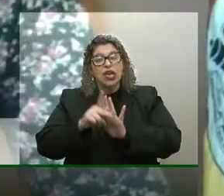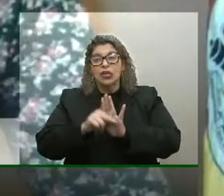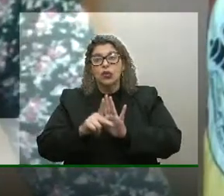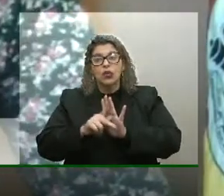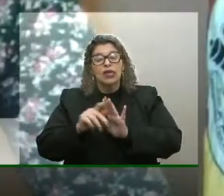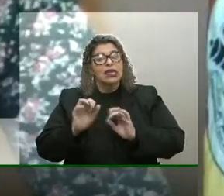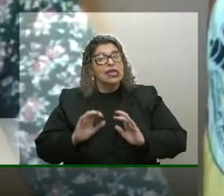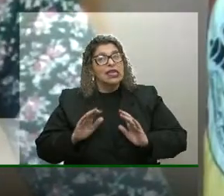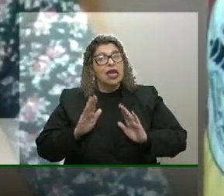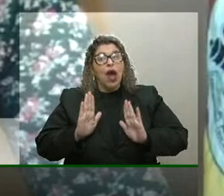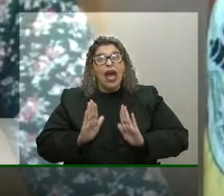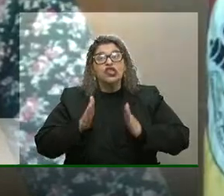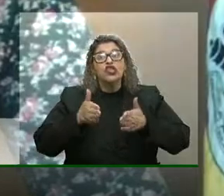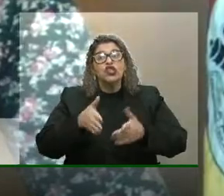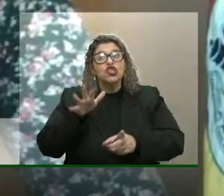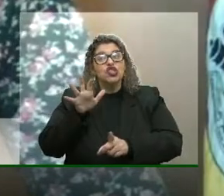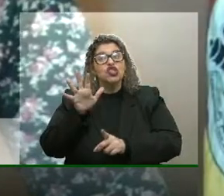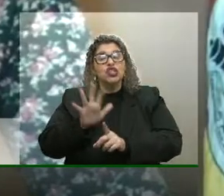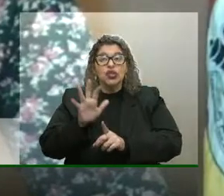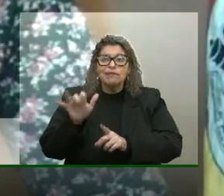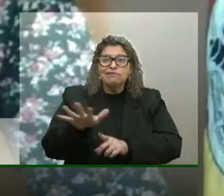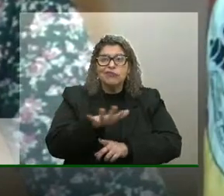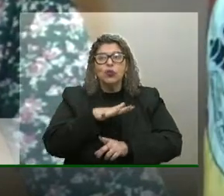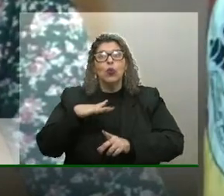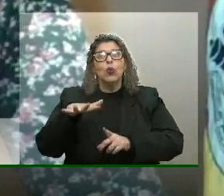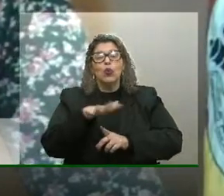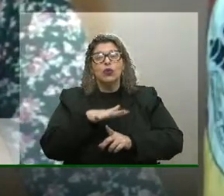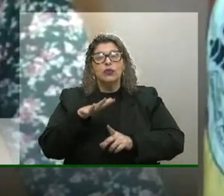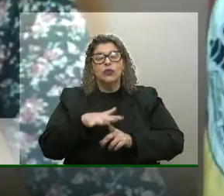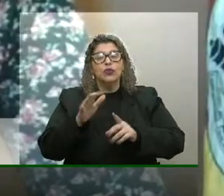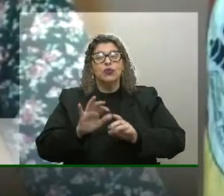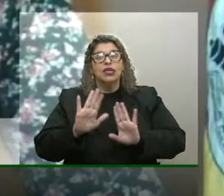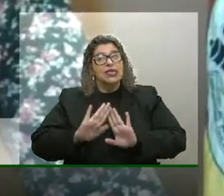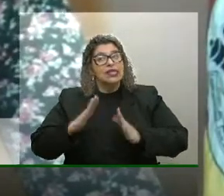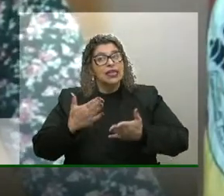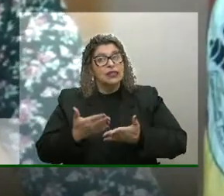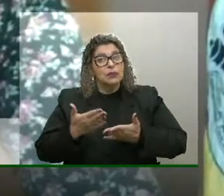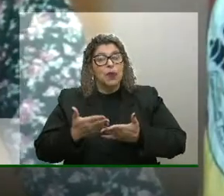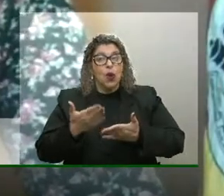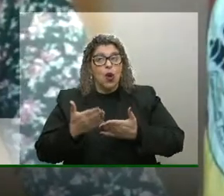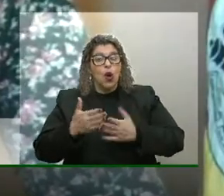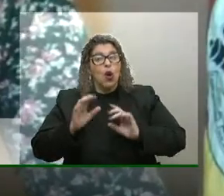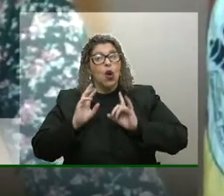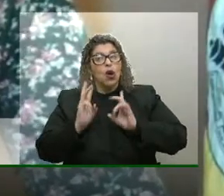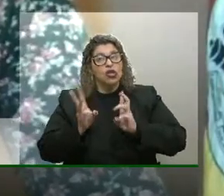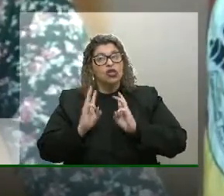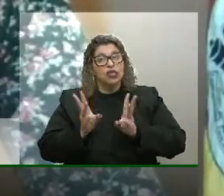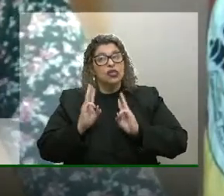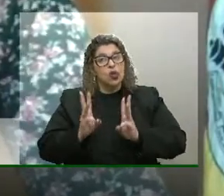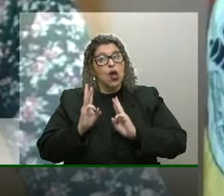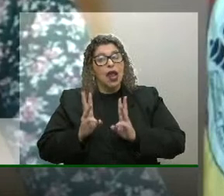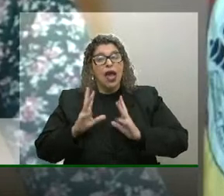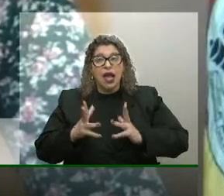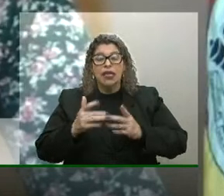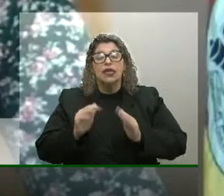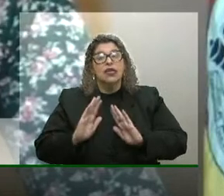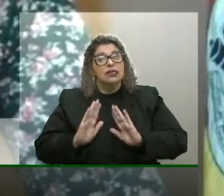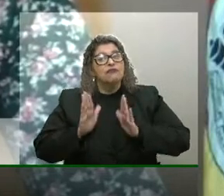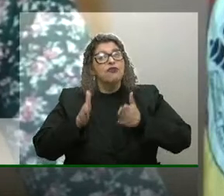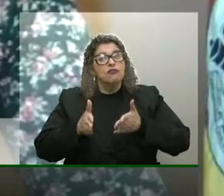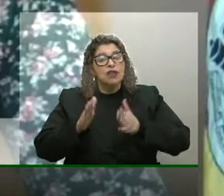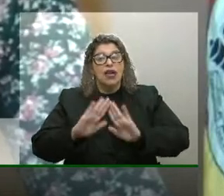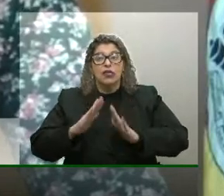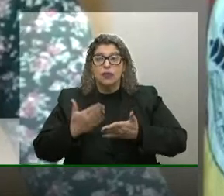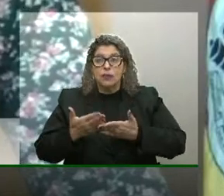os prestadores de serviços de transporte escolares, que sabemos que estão passando por grandes dificuldades, como alguns outros setores